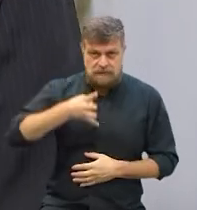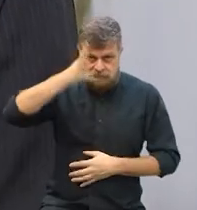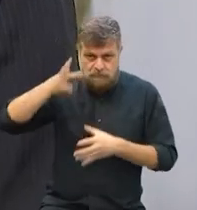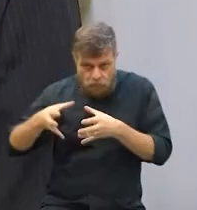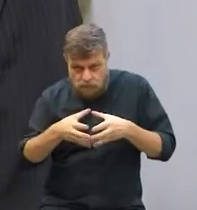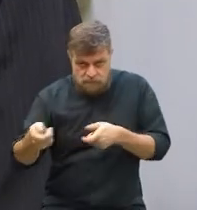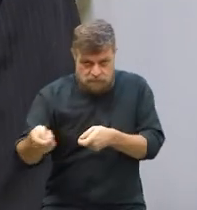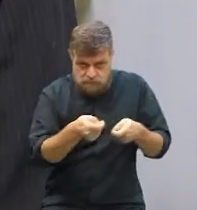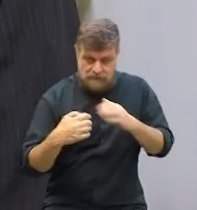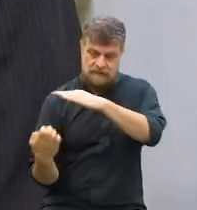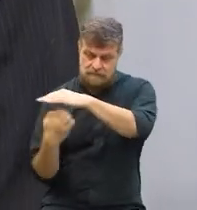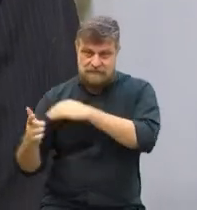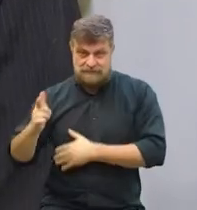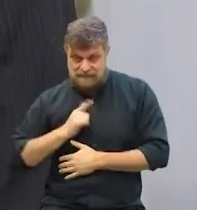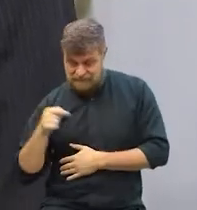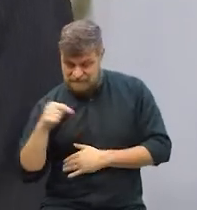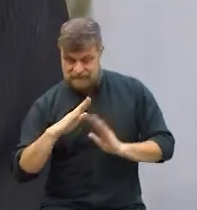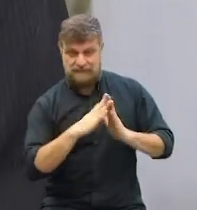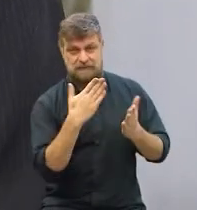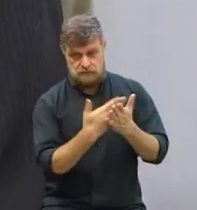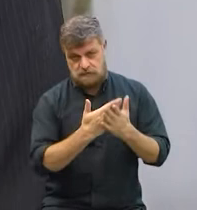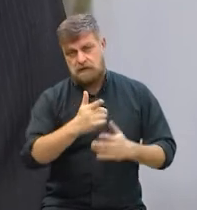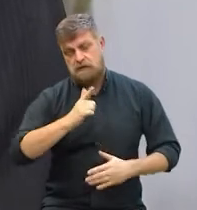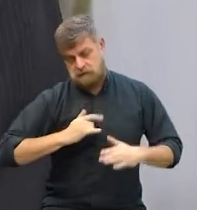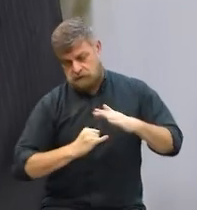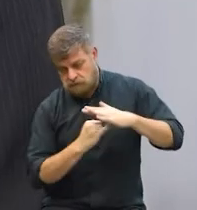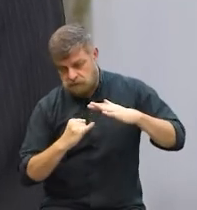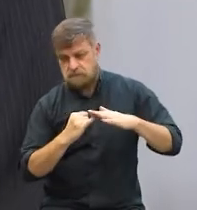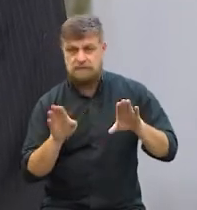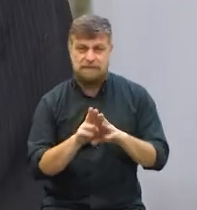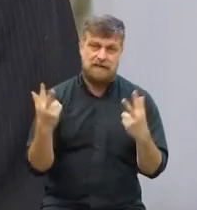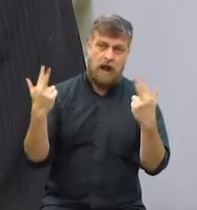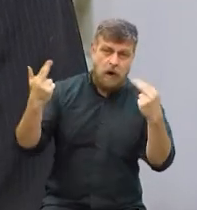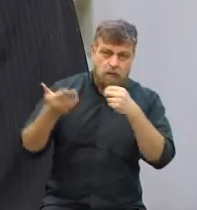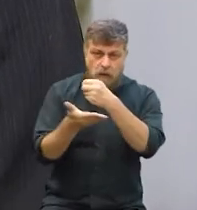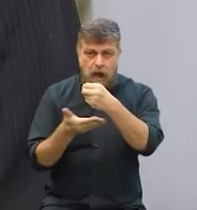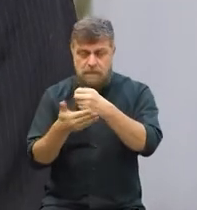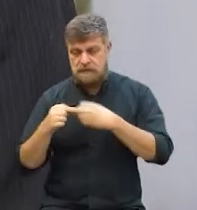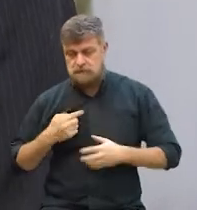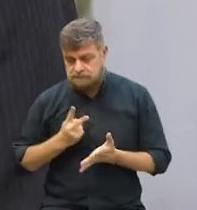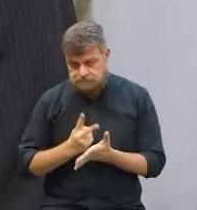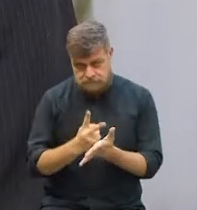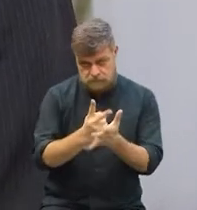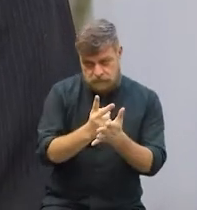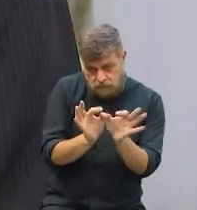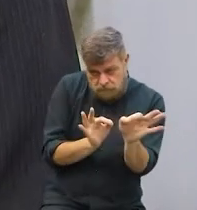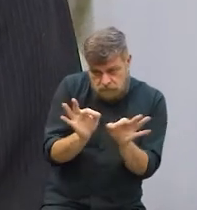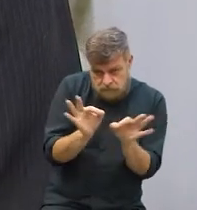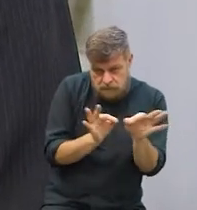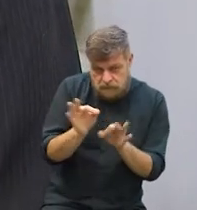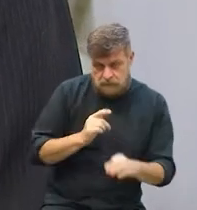existe hoje as brigadas de incêndio dentro das empresas, dentro dos ambientes das instituições. Então, é o mesmo princípio, a gente tem que estar